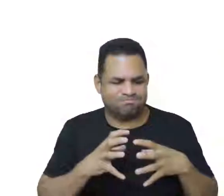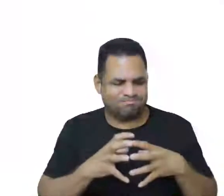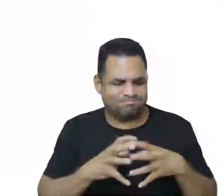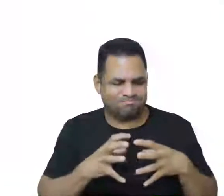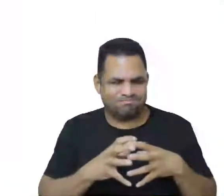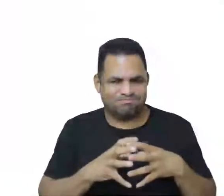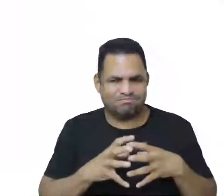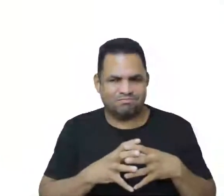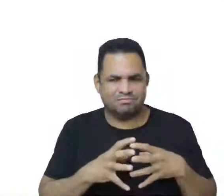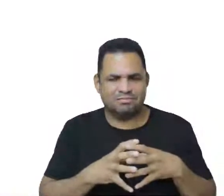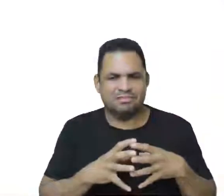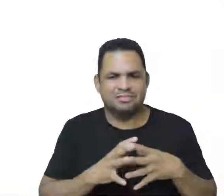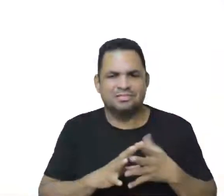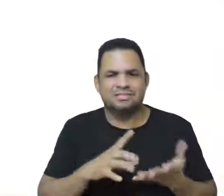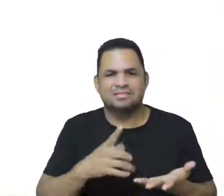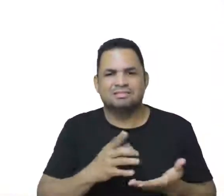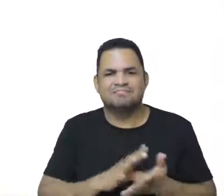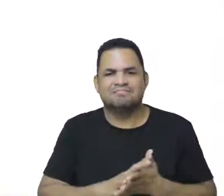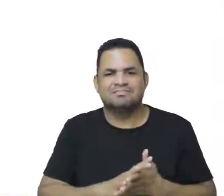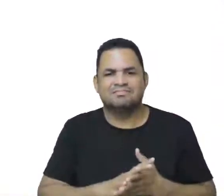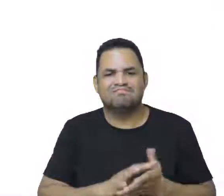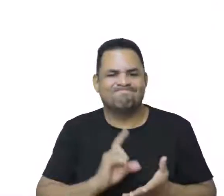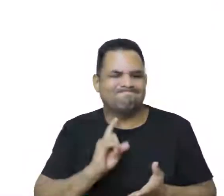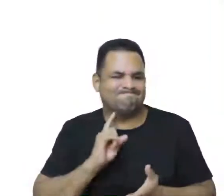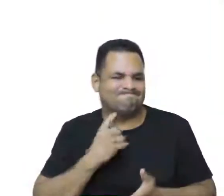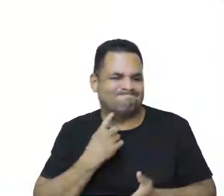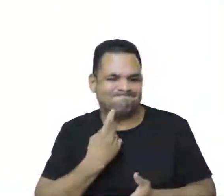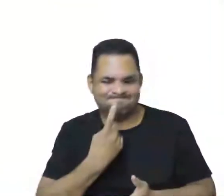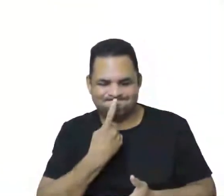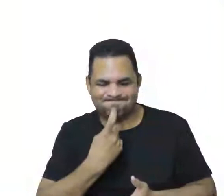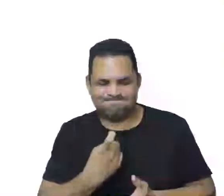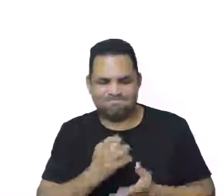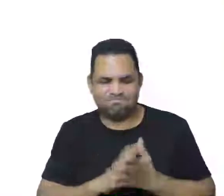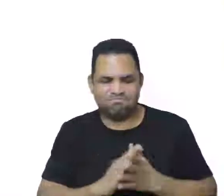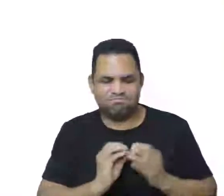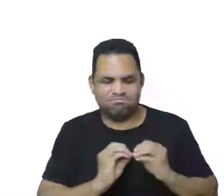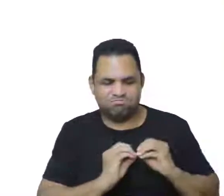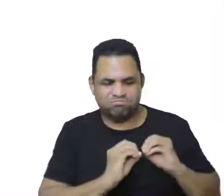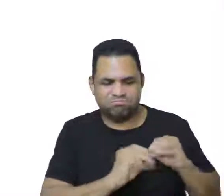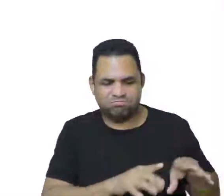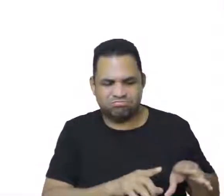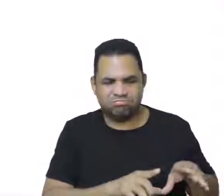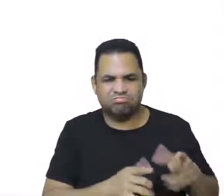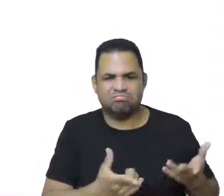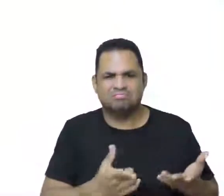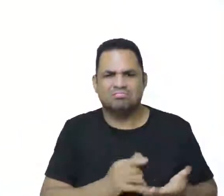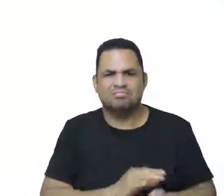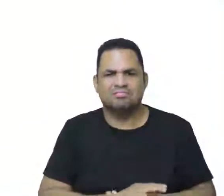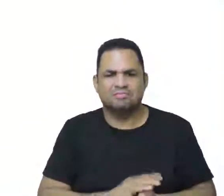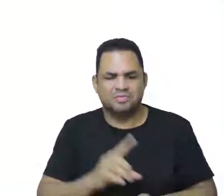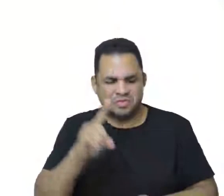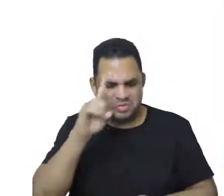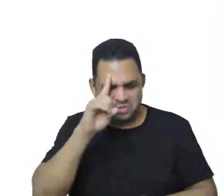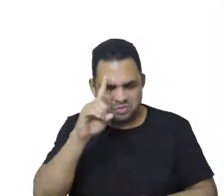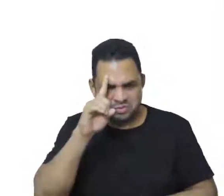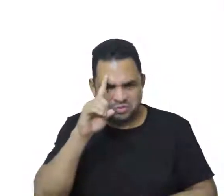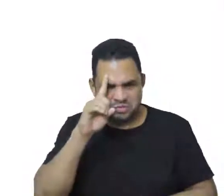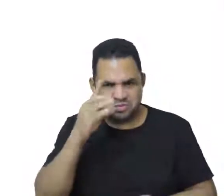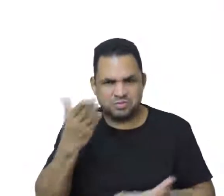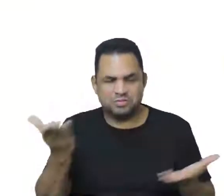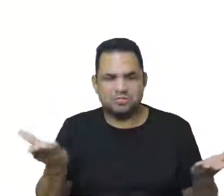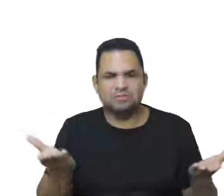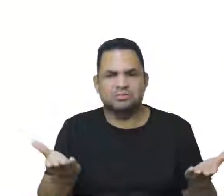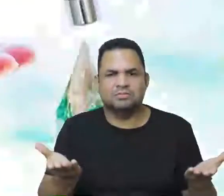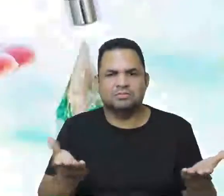sufocado com a questão de lixo jogado dia a dia,